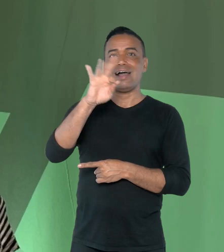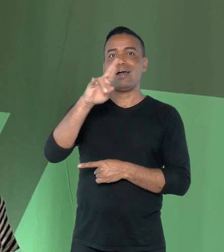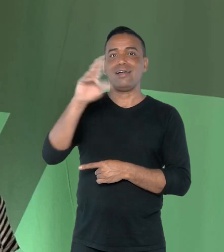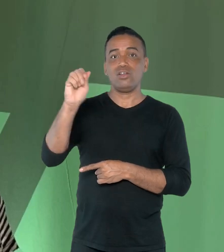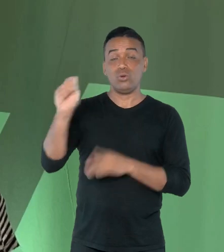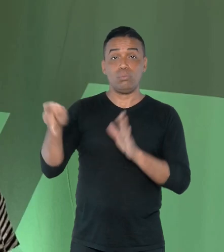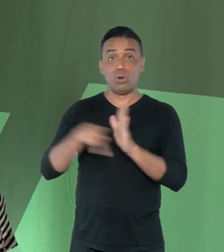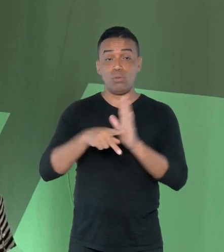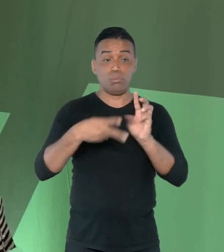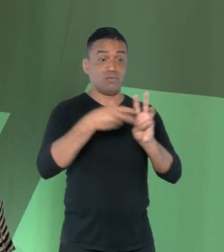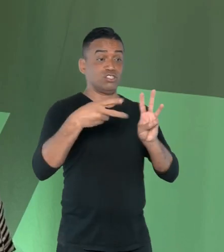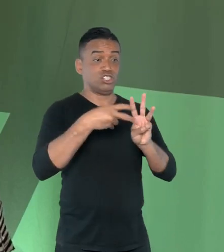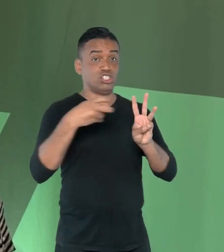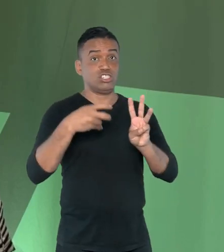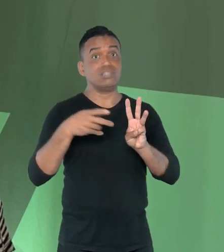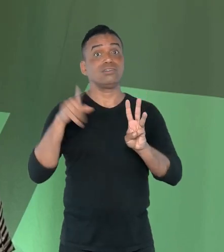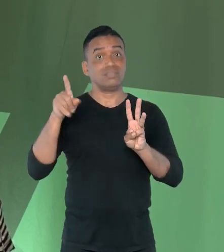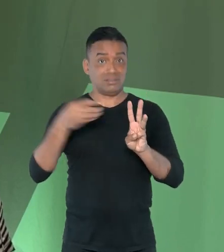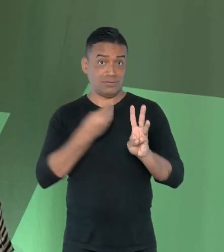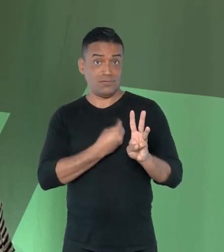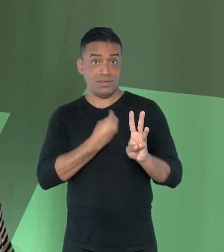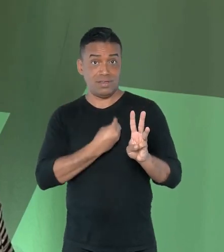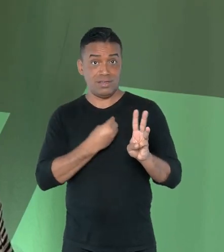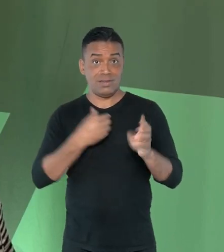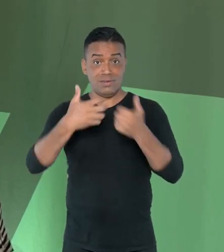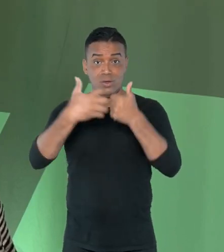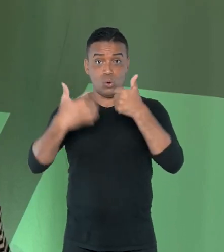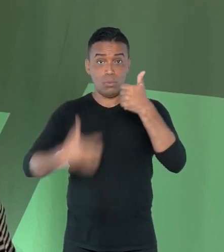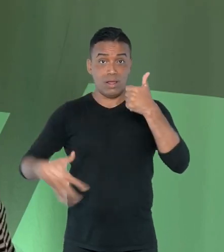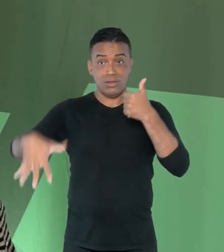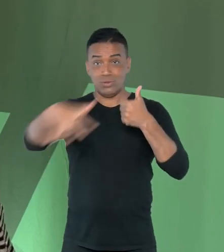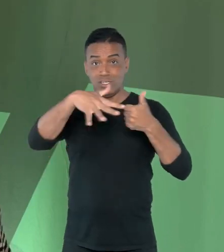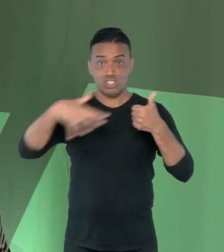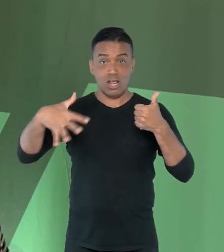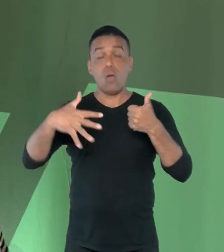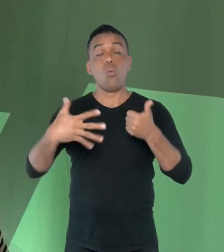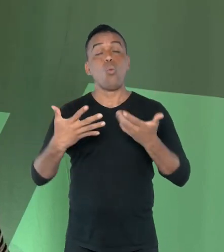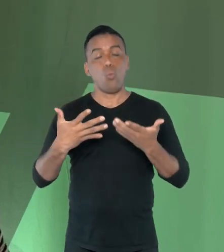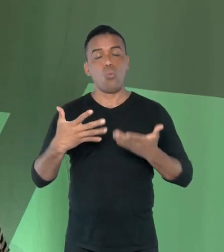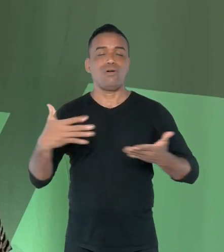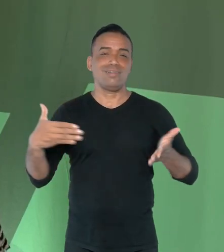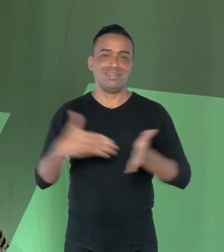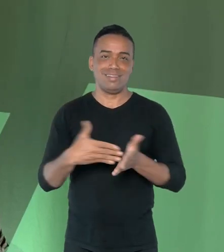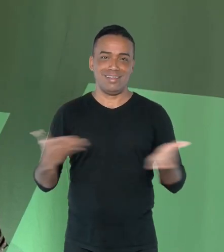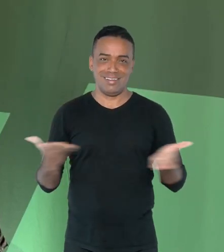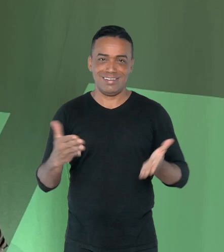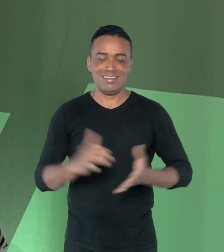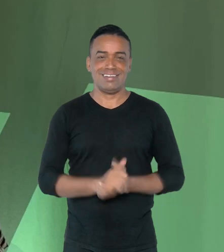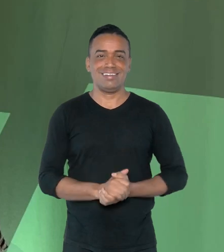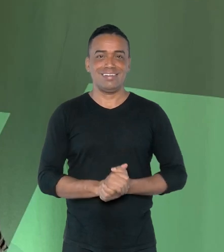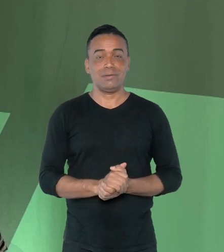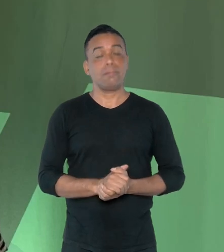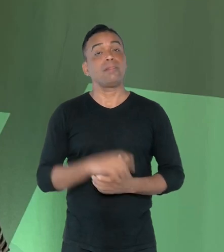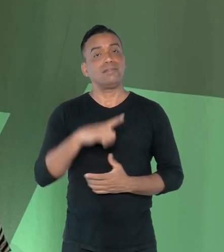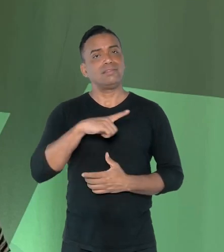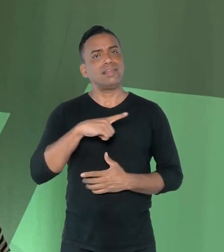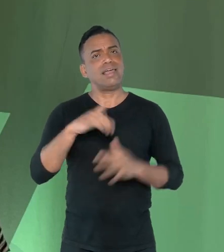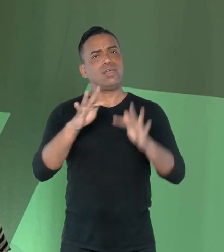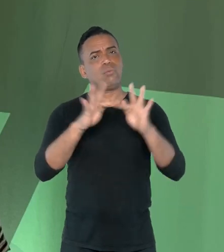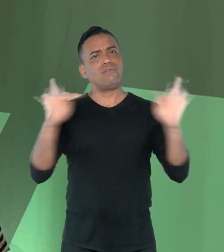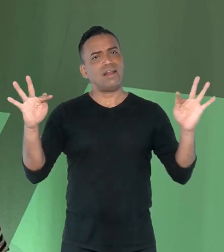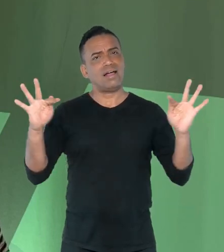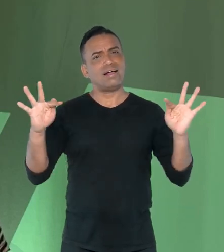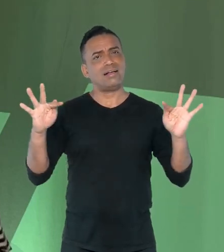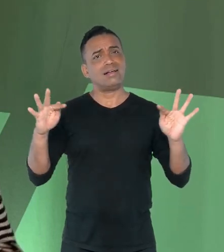Ouro Preto e que ainda habitam, né? Na verdade. Sim. Bom, tem uma frase que é de